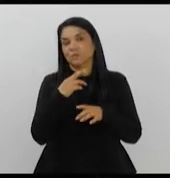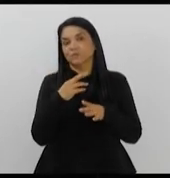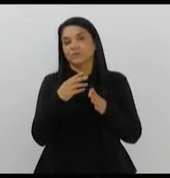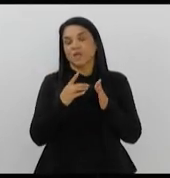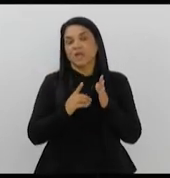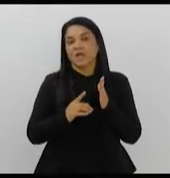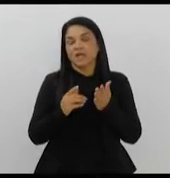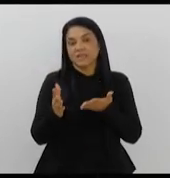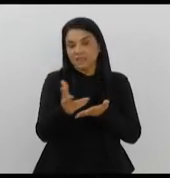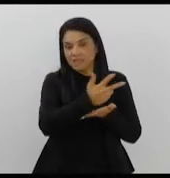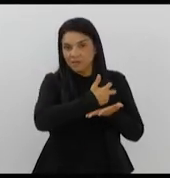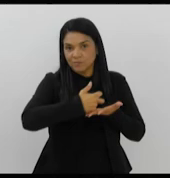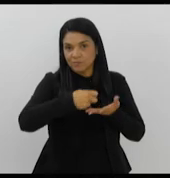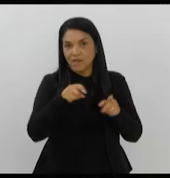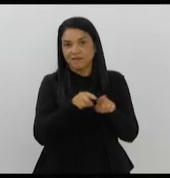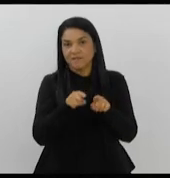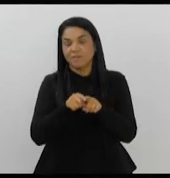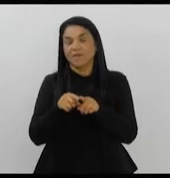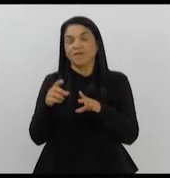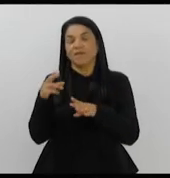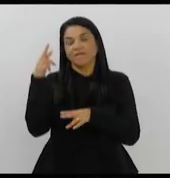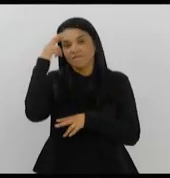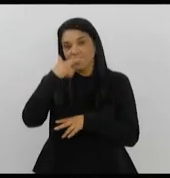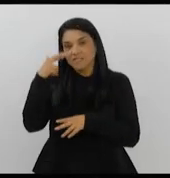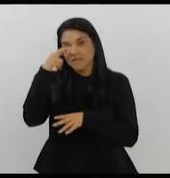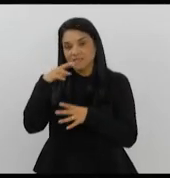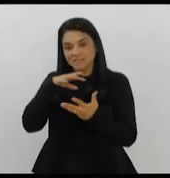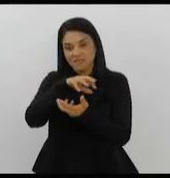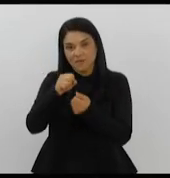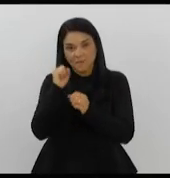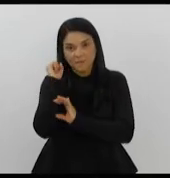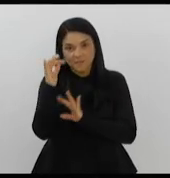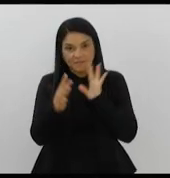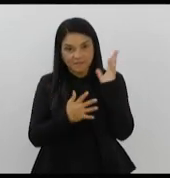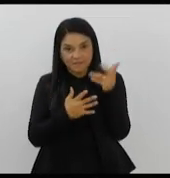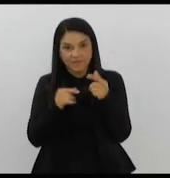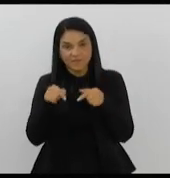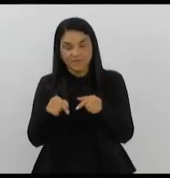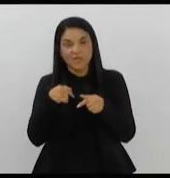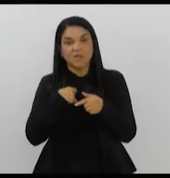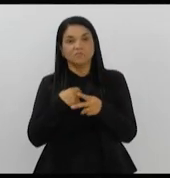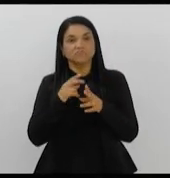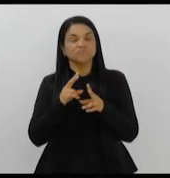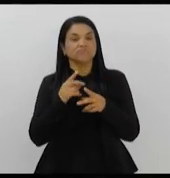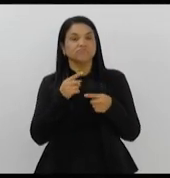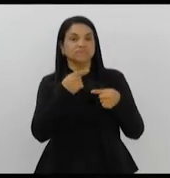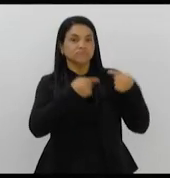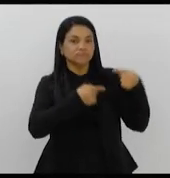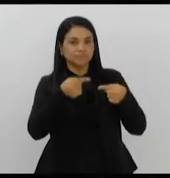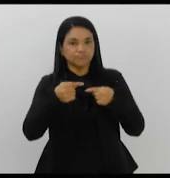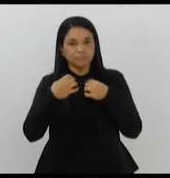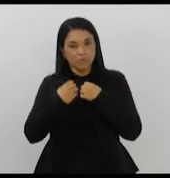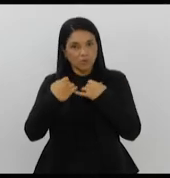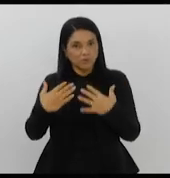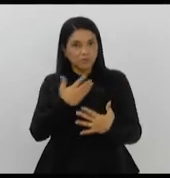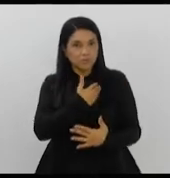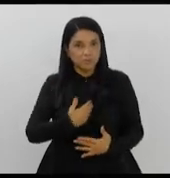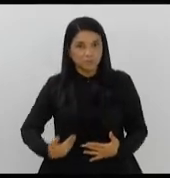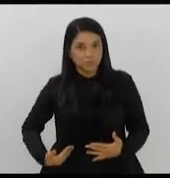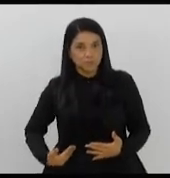a fiscalização ambiental. Então, coloquei essa questão na audiência pública,